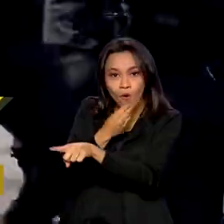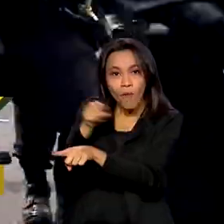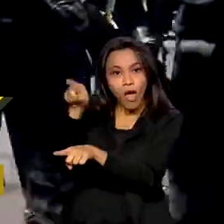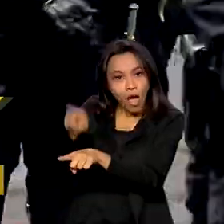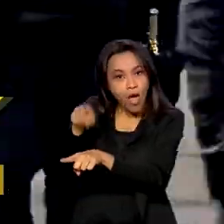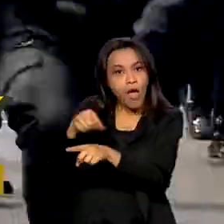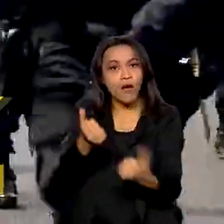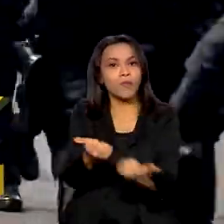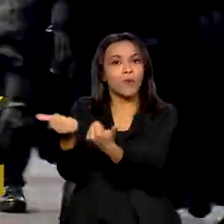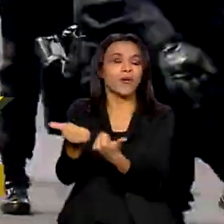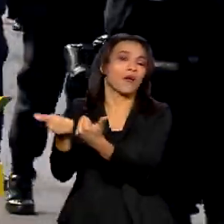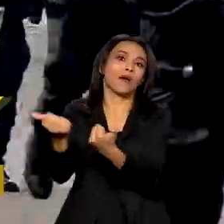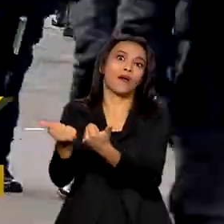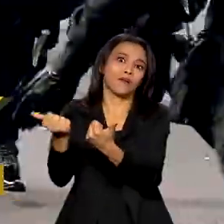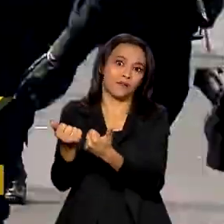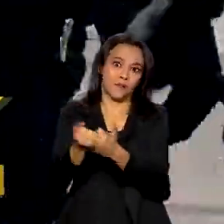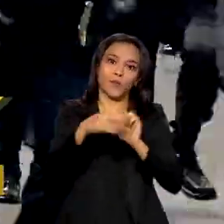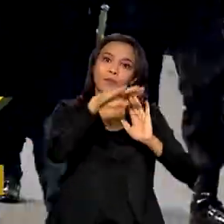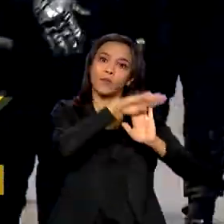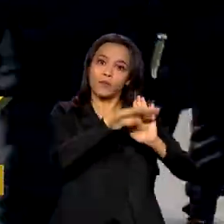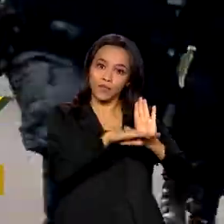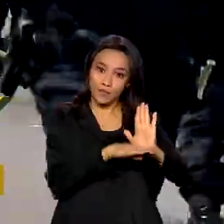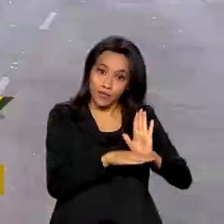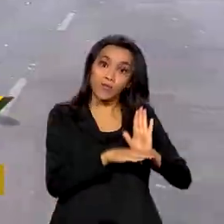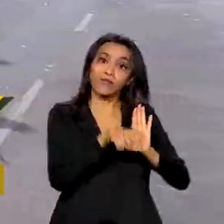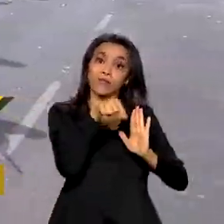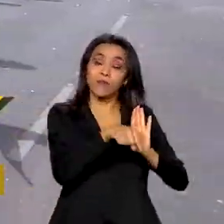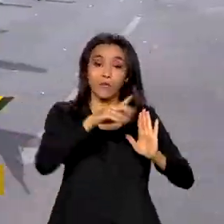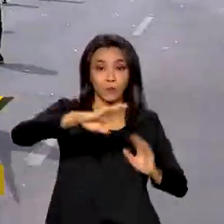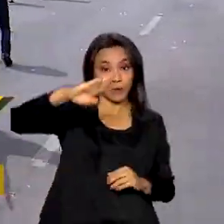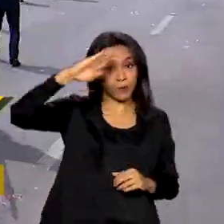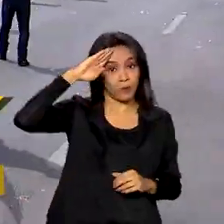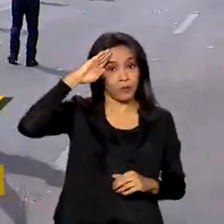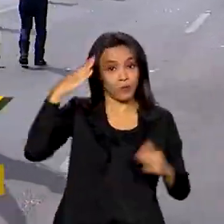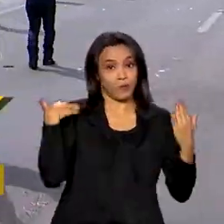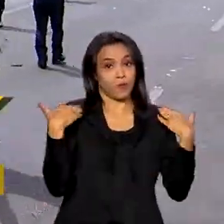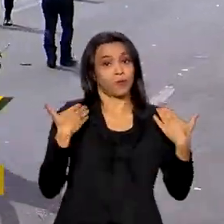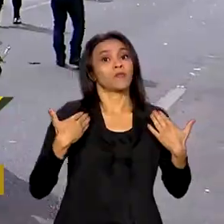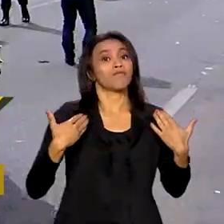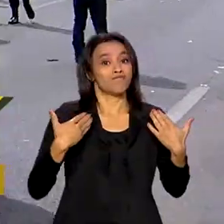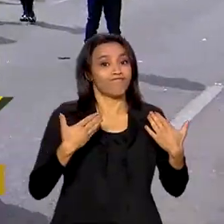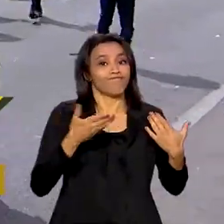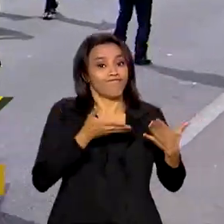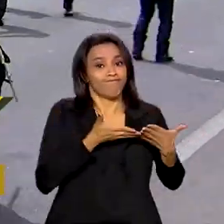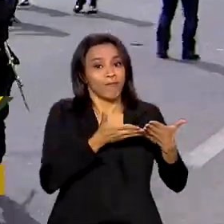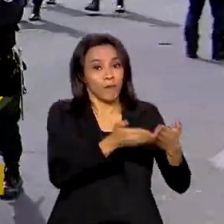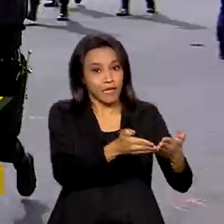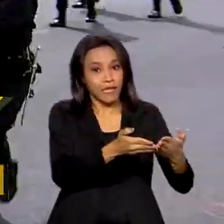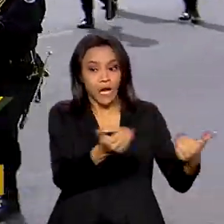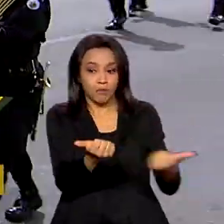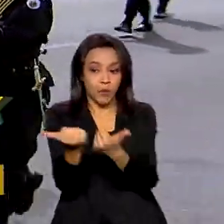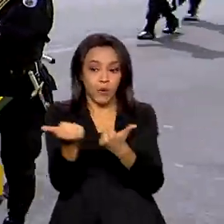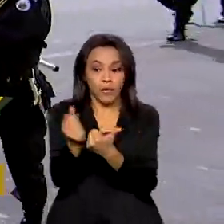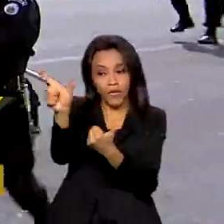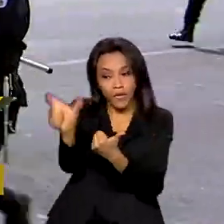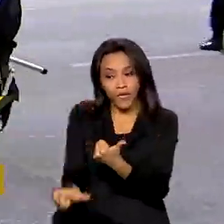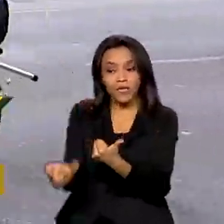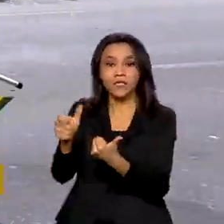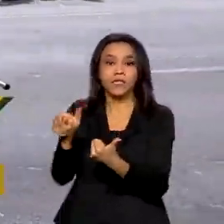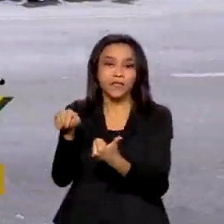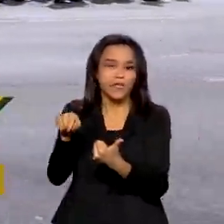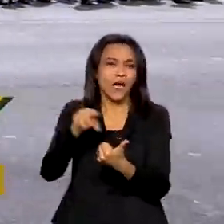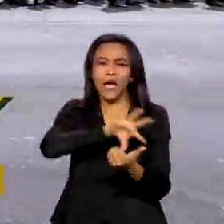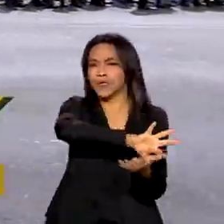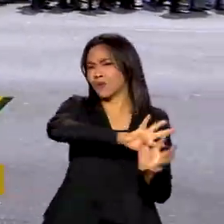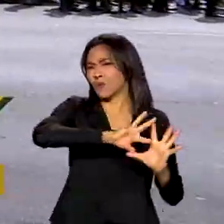pelo programa de alto rendimento da Marinha, tem esse cunho social, a Marinha que vem apoiando todos os